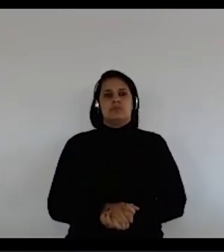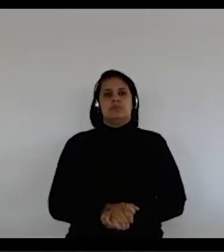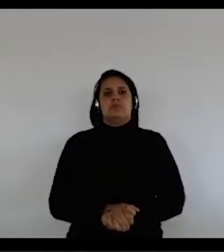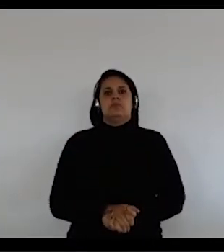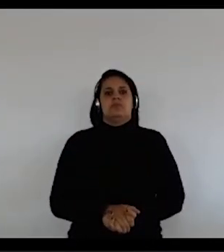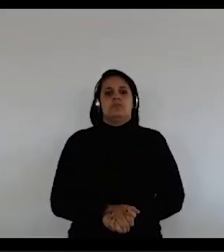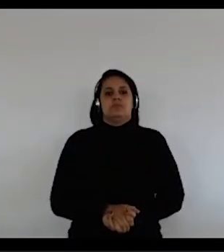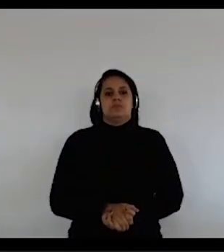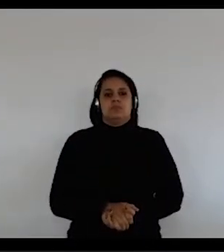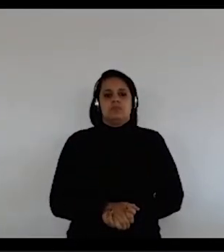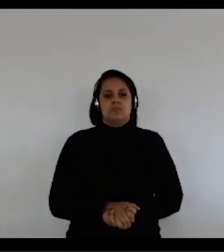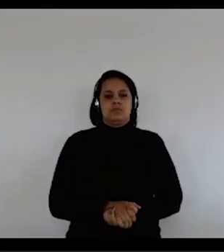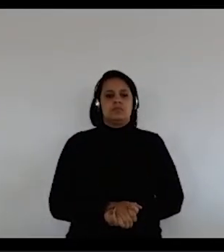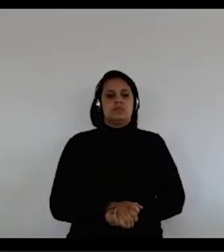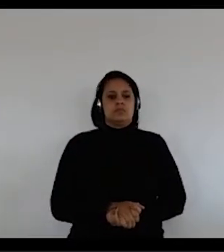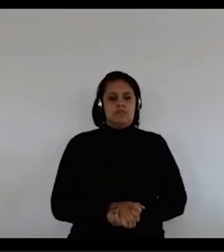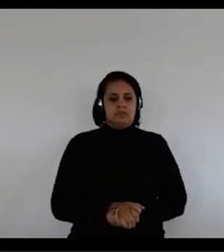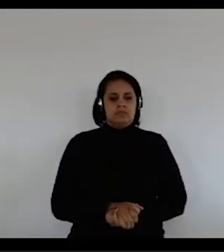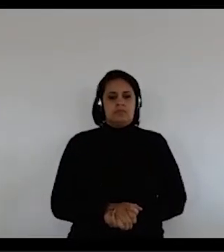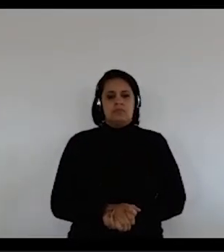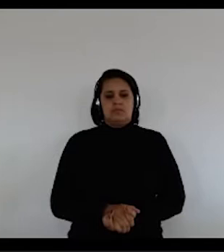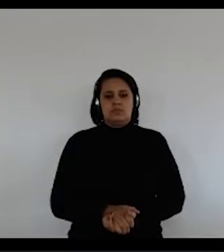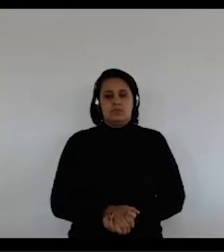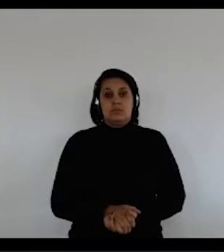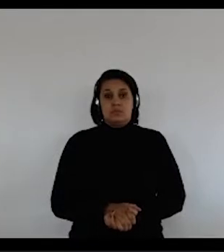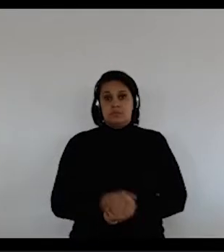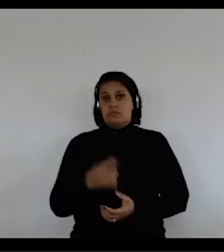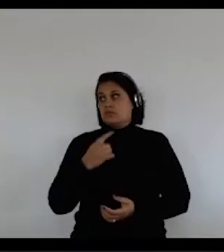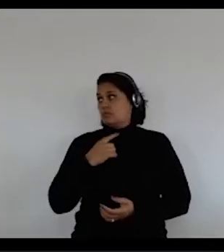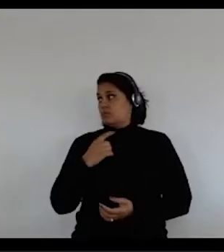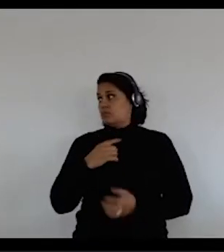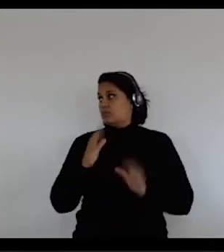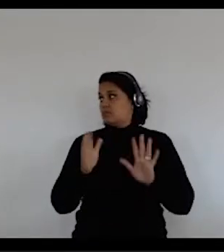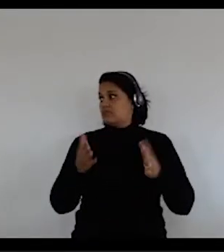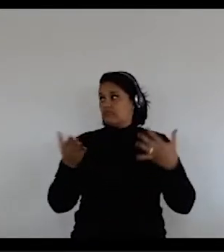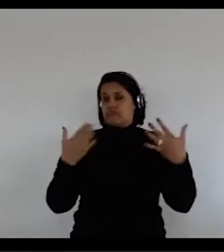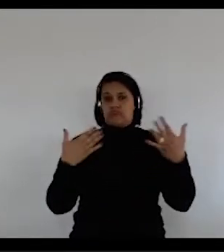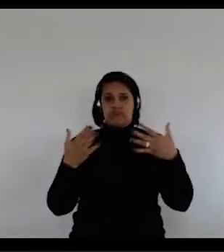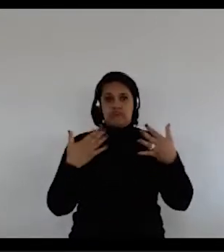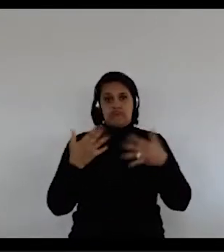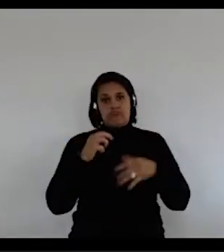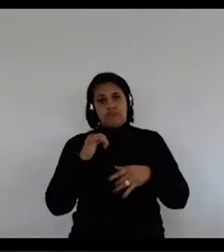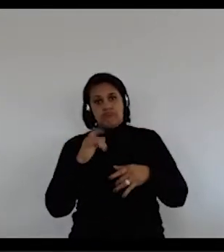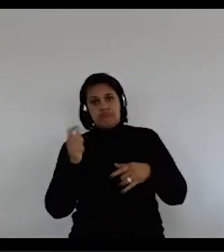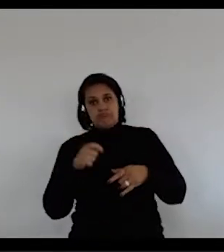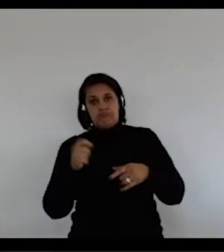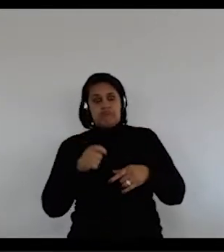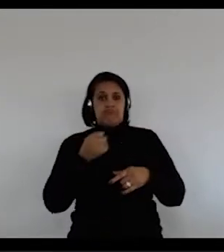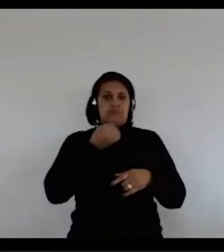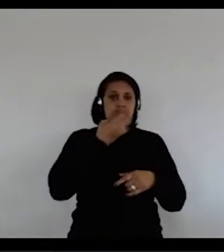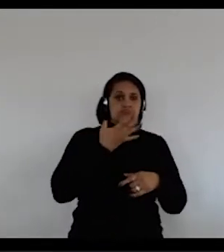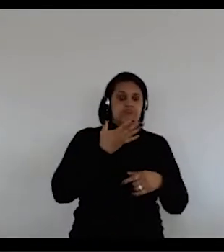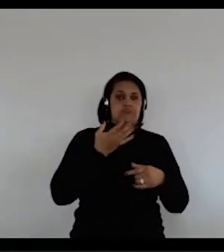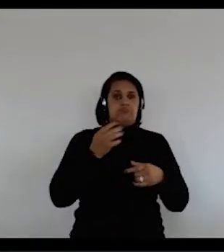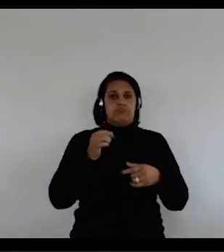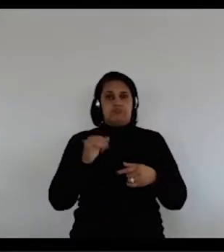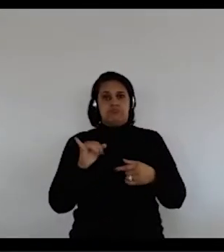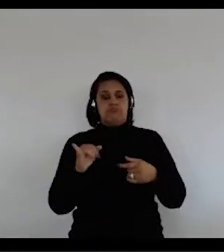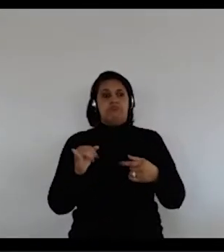Há alguma discussão sobre se era a medida excepcional mais adequada, sobretudo porque